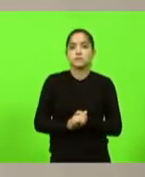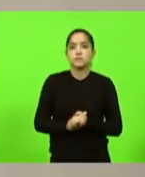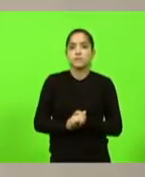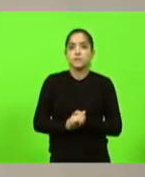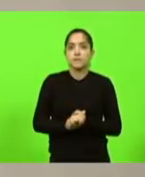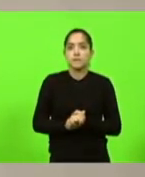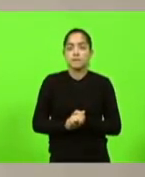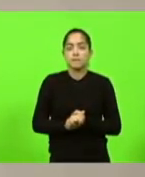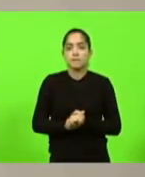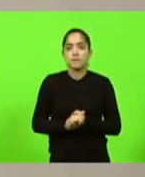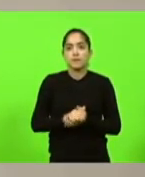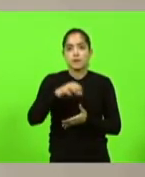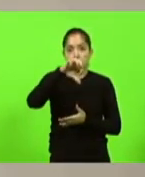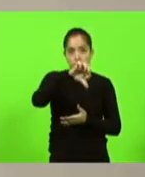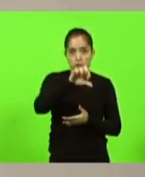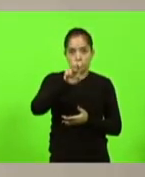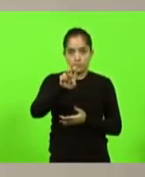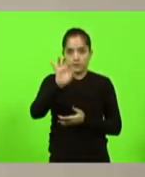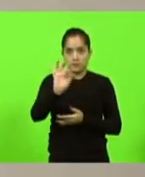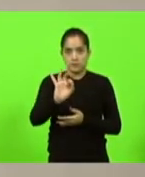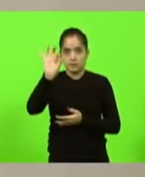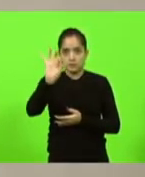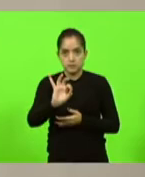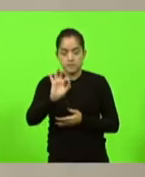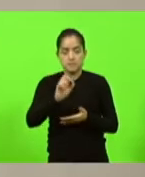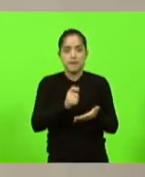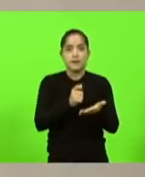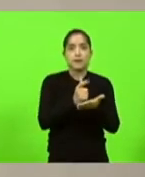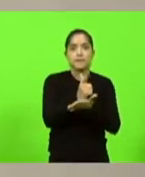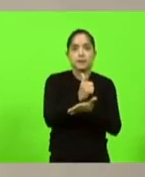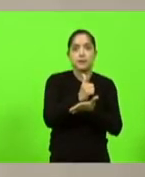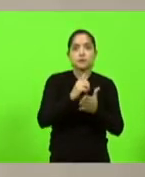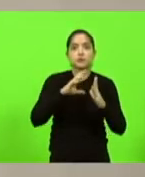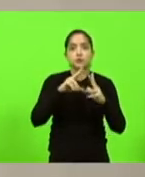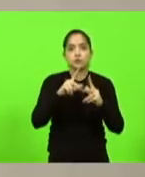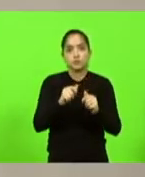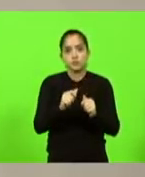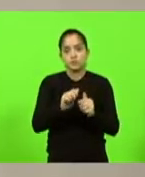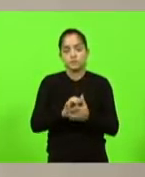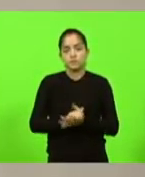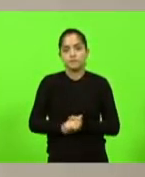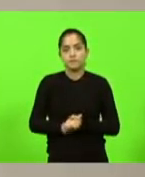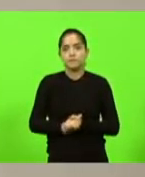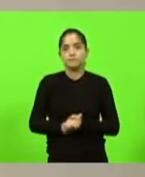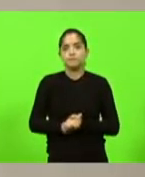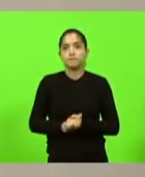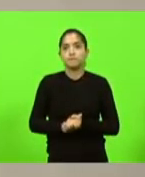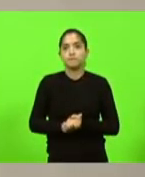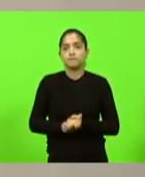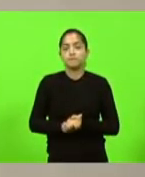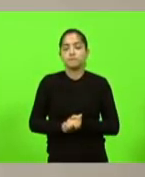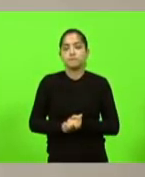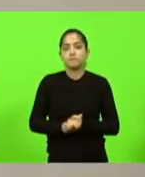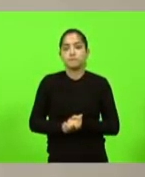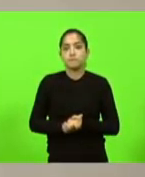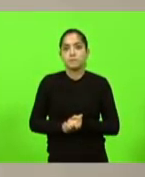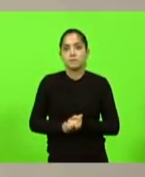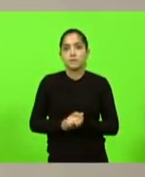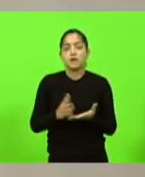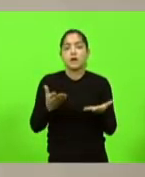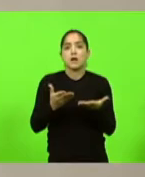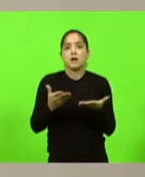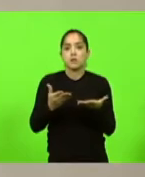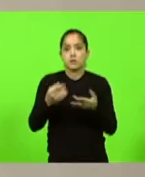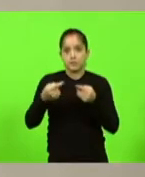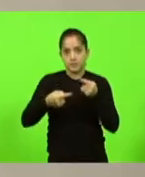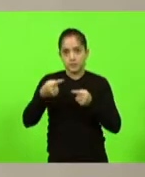e 95% para pagamento integral. Ok, deputado. Agora sim, para